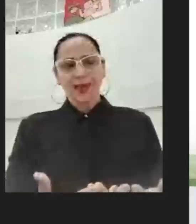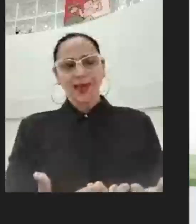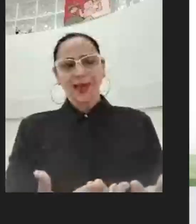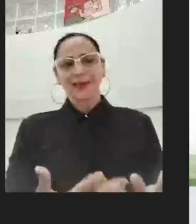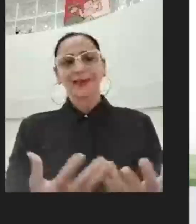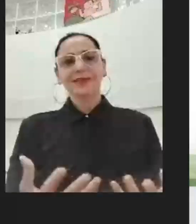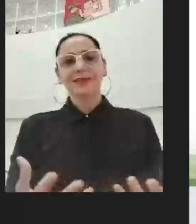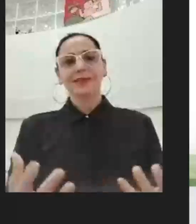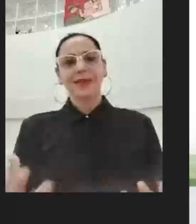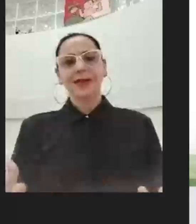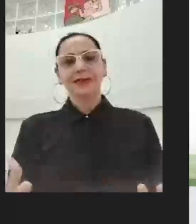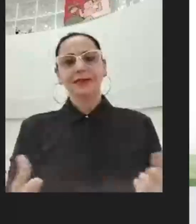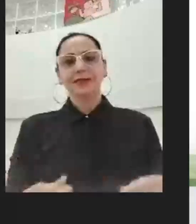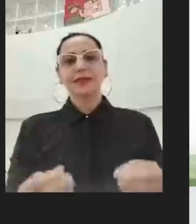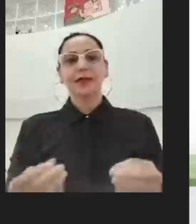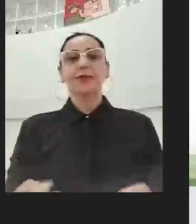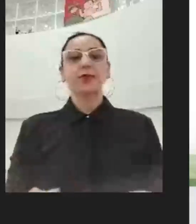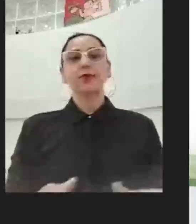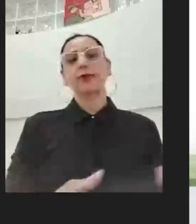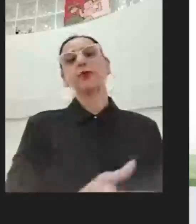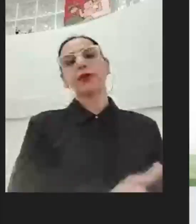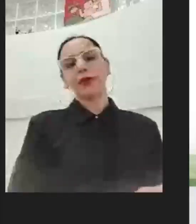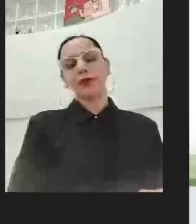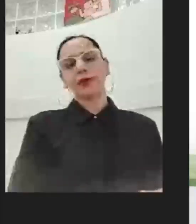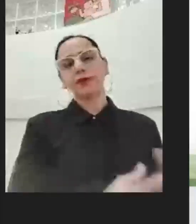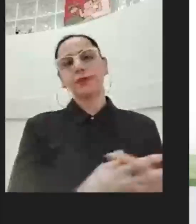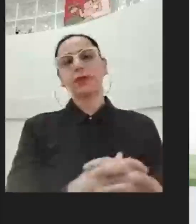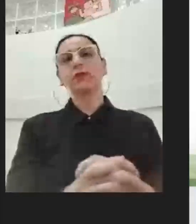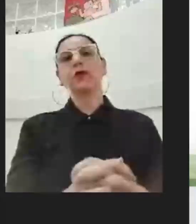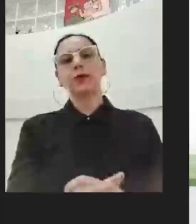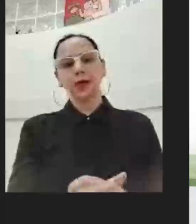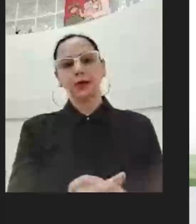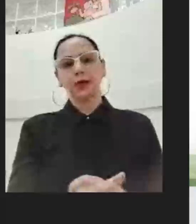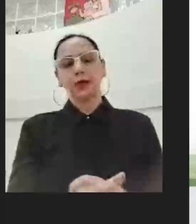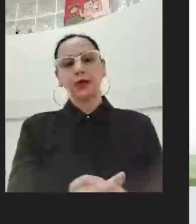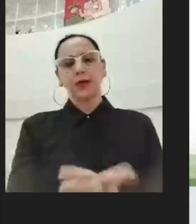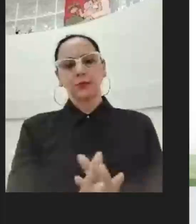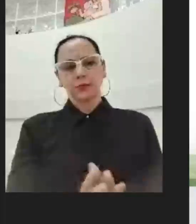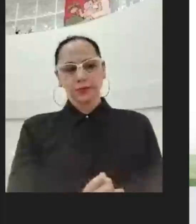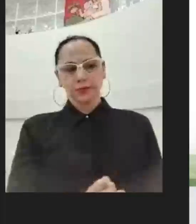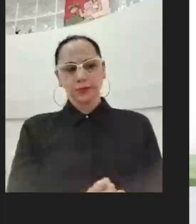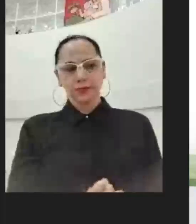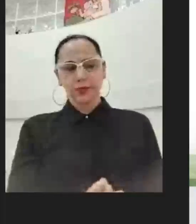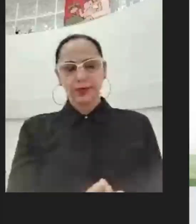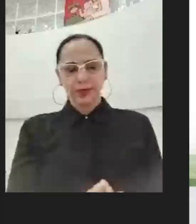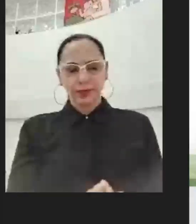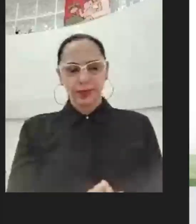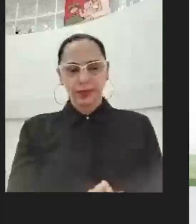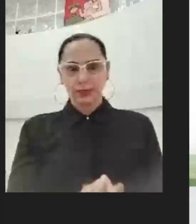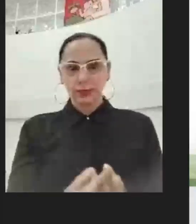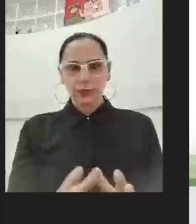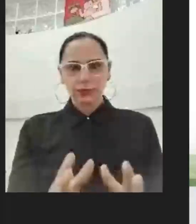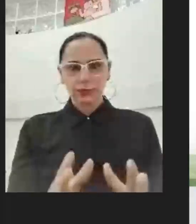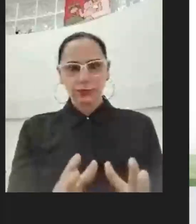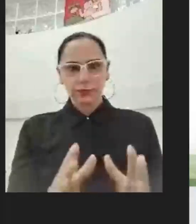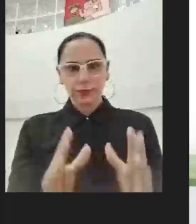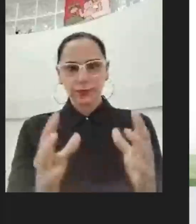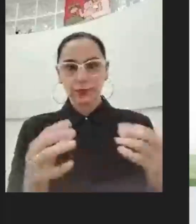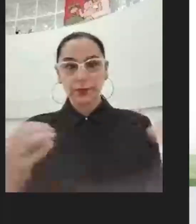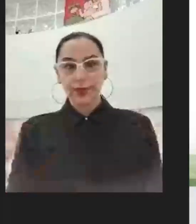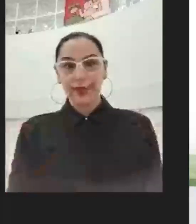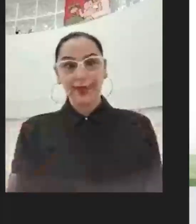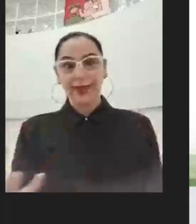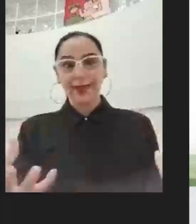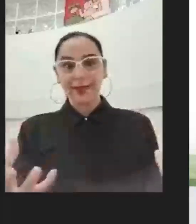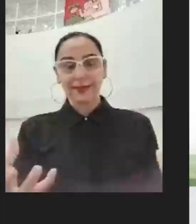percebia a necessidade de apoio à mulher, de apoio à mãe. Eu sentia aquela mãe